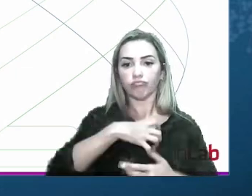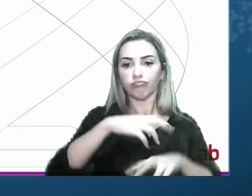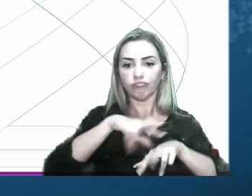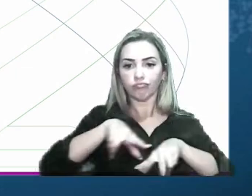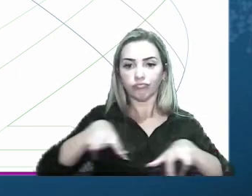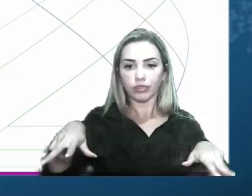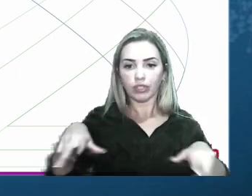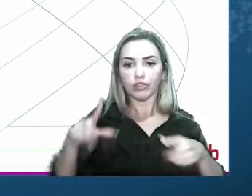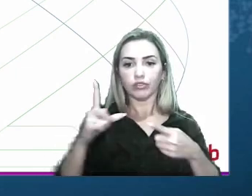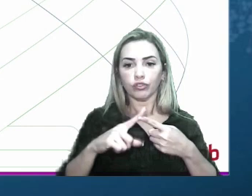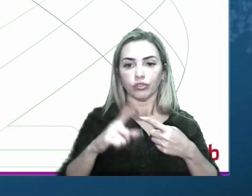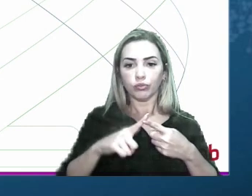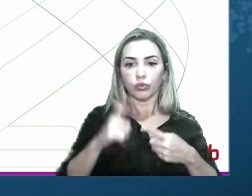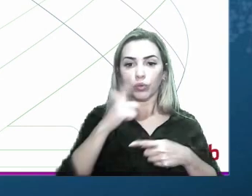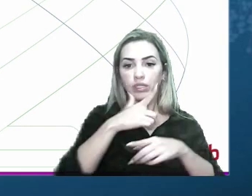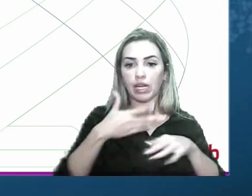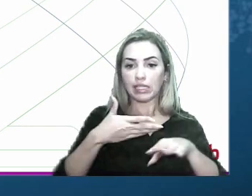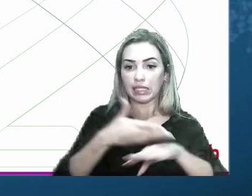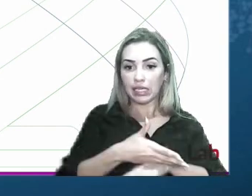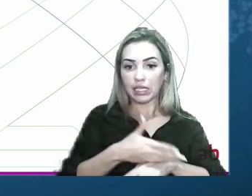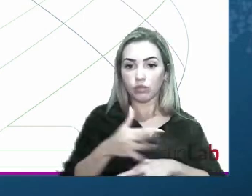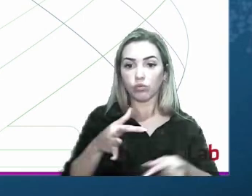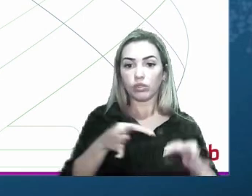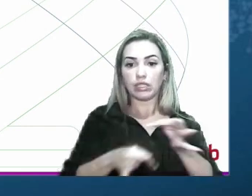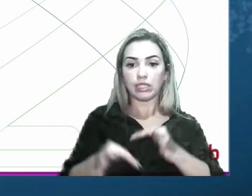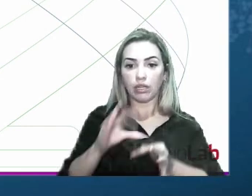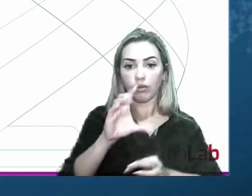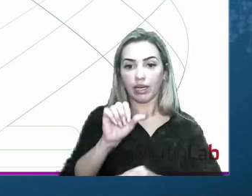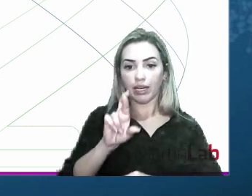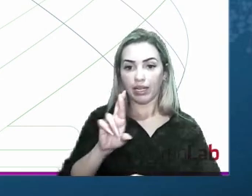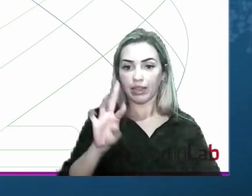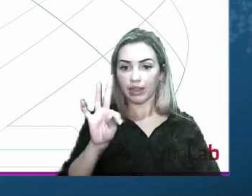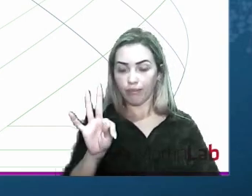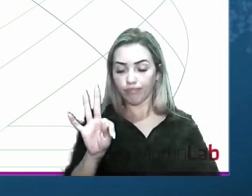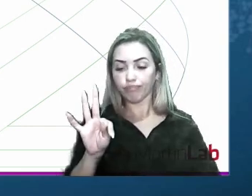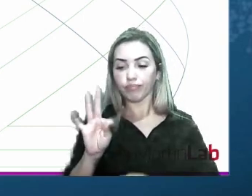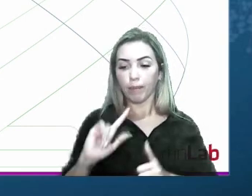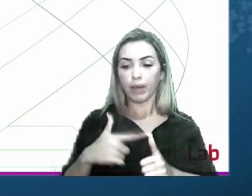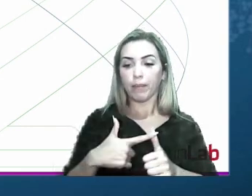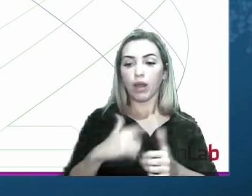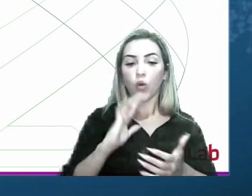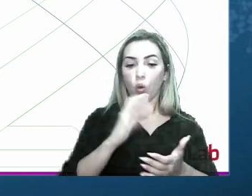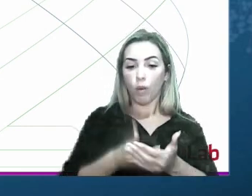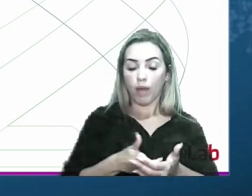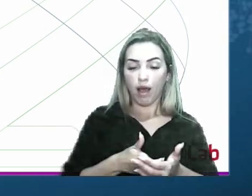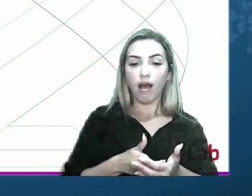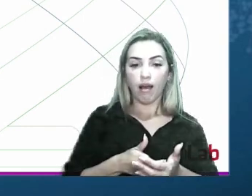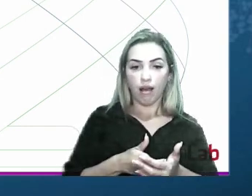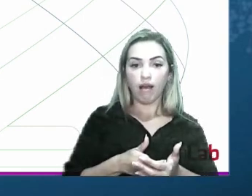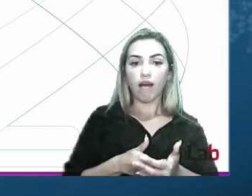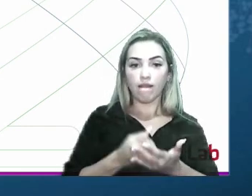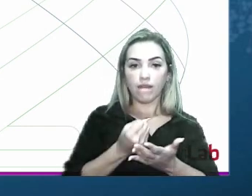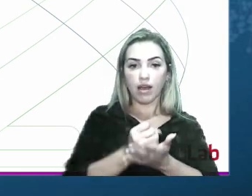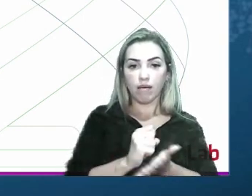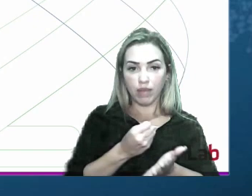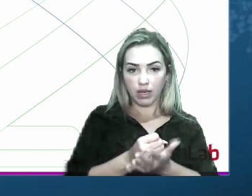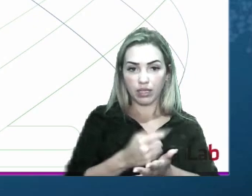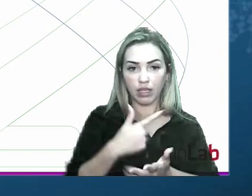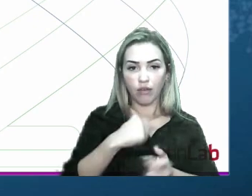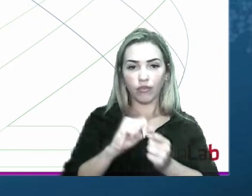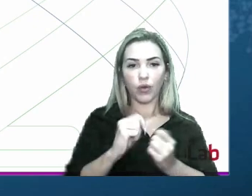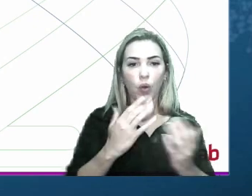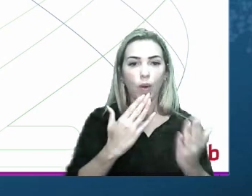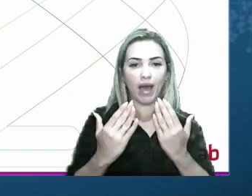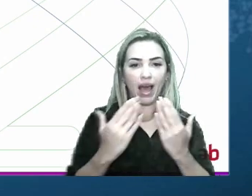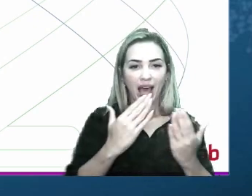ter acesso às células CAR-T, que é primeiro é comprar das grandes farmacêuticas. Eu fiz uma analogia